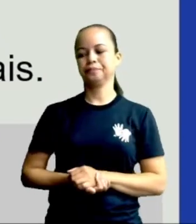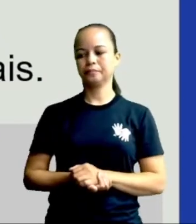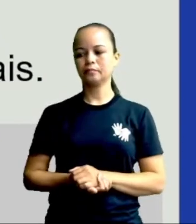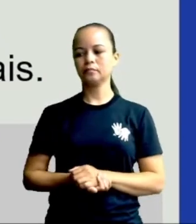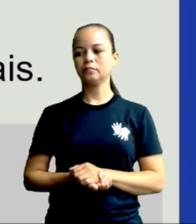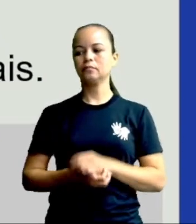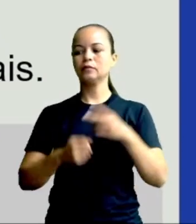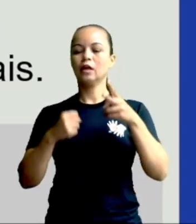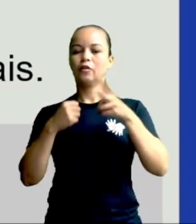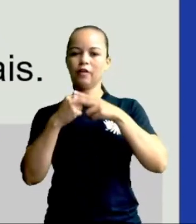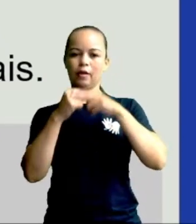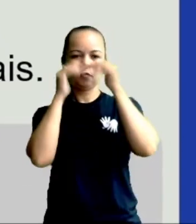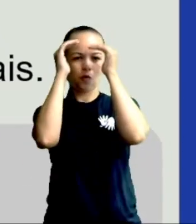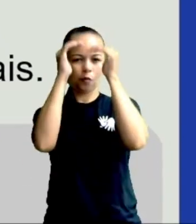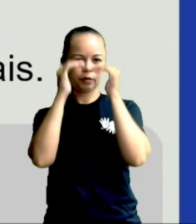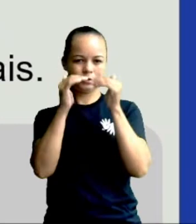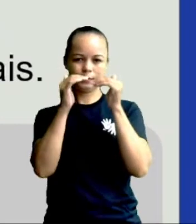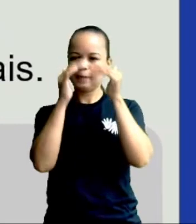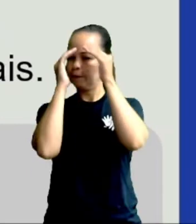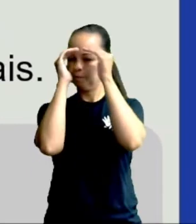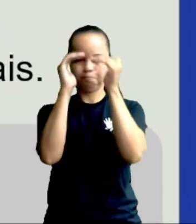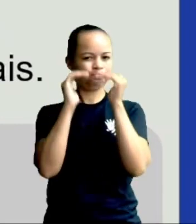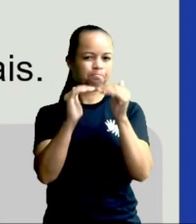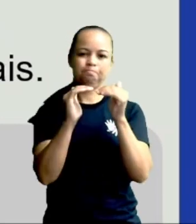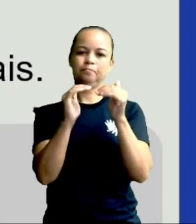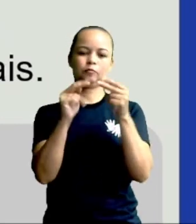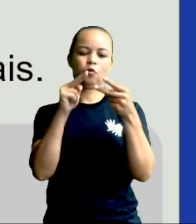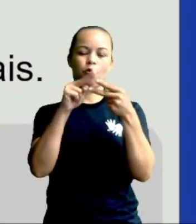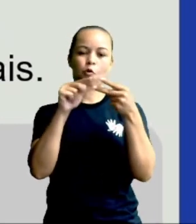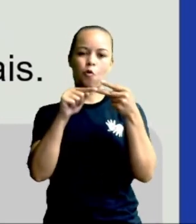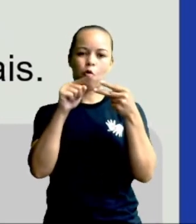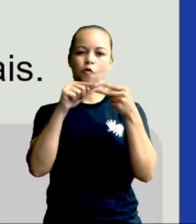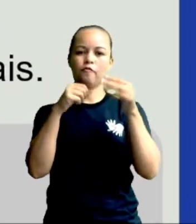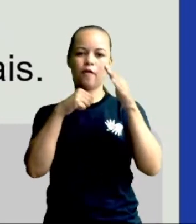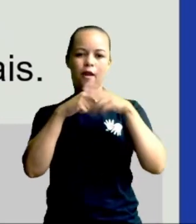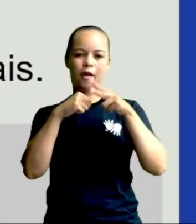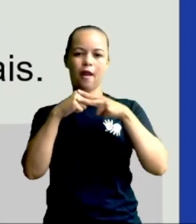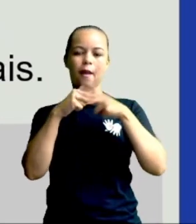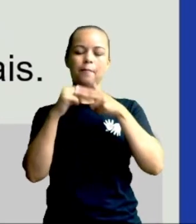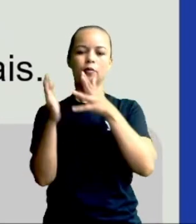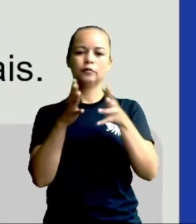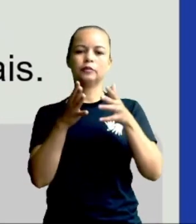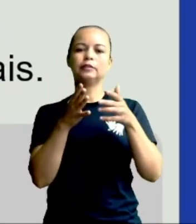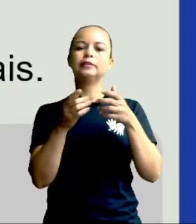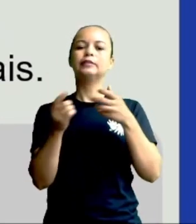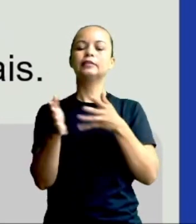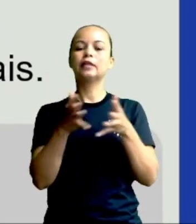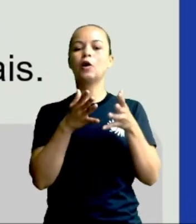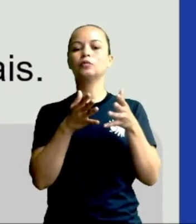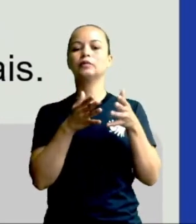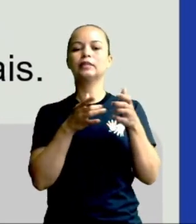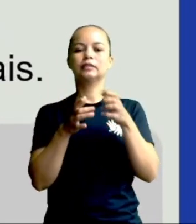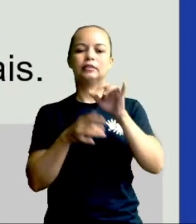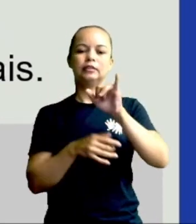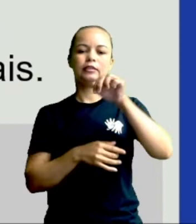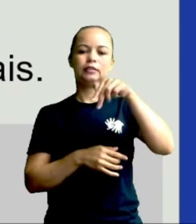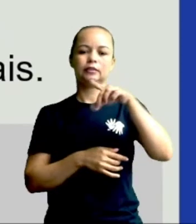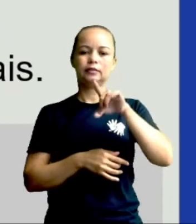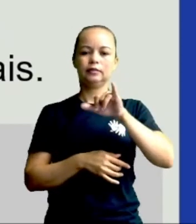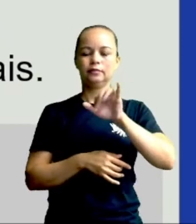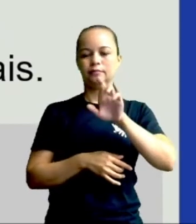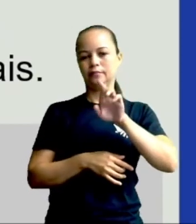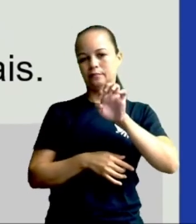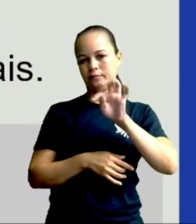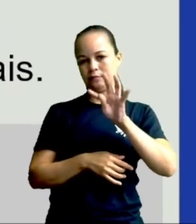os verbos obedecer e desobedecer esses verbos também são transitivos indiretos